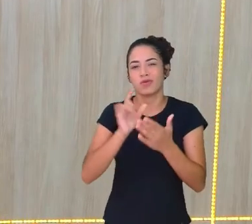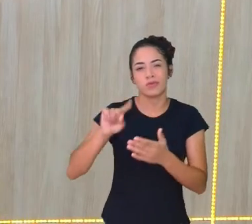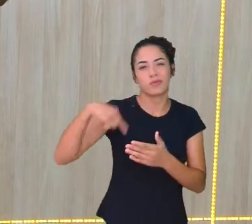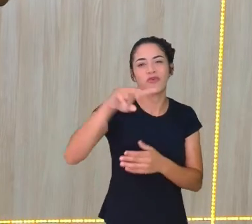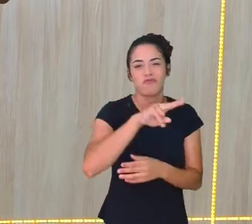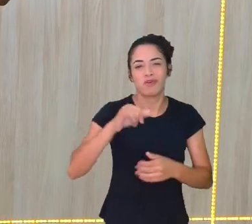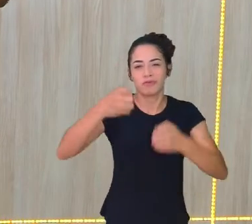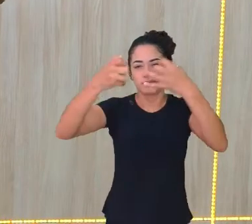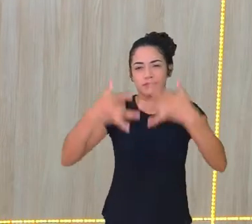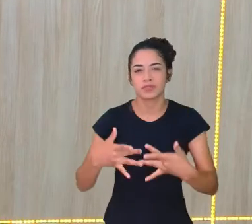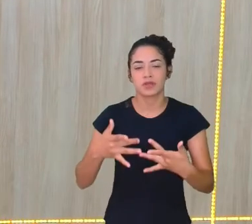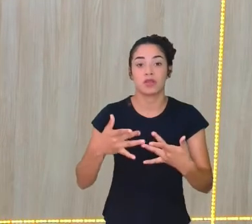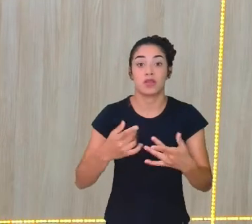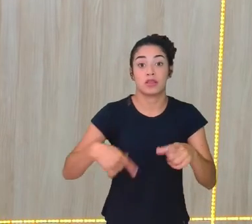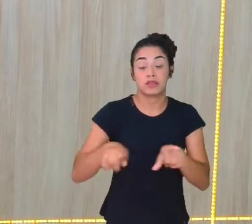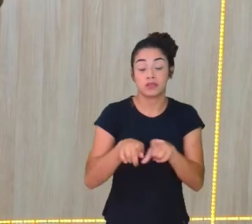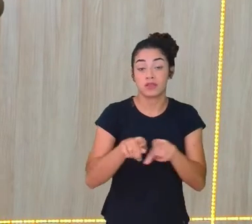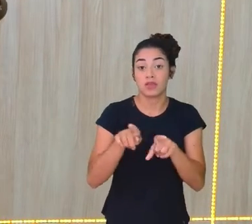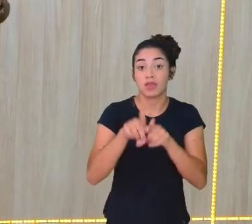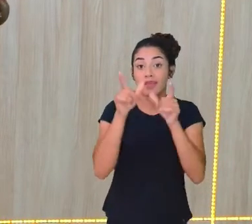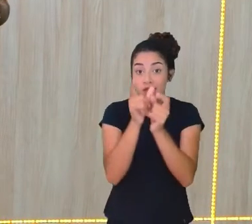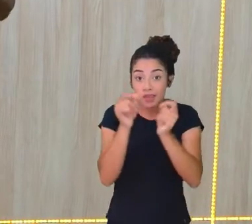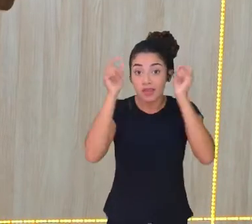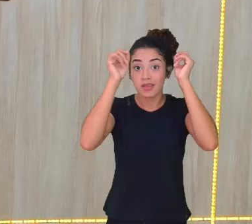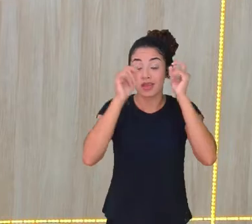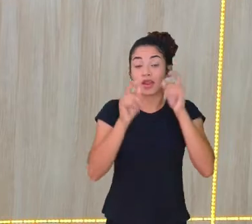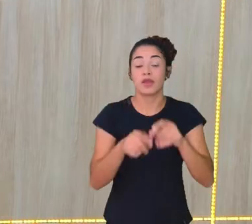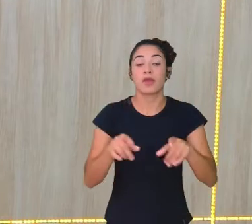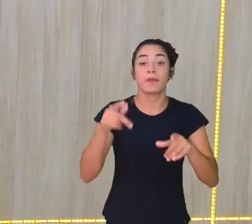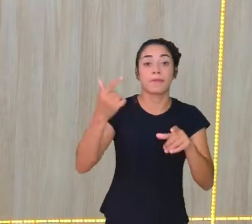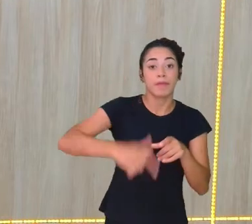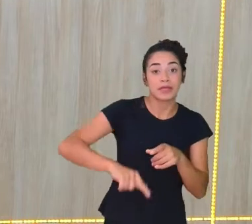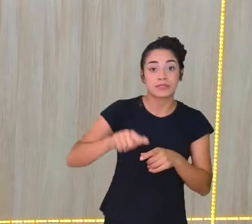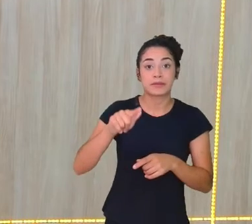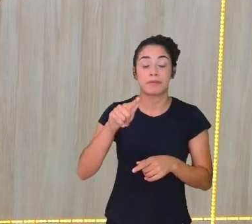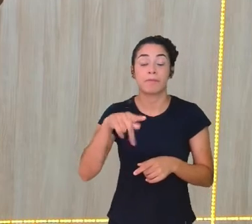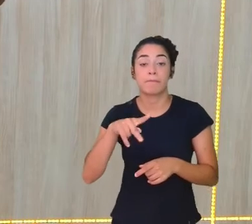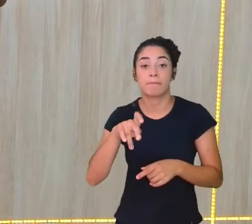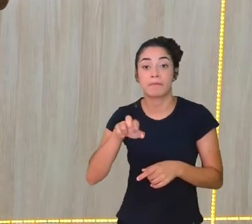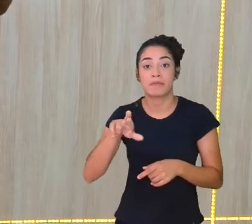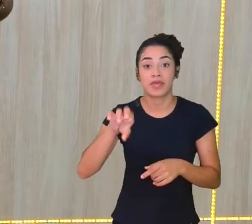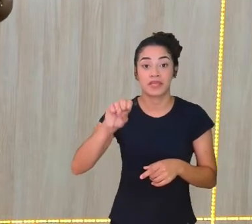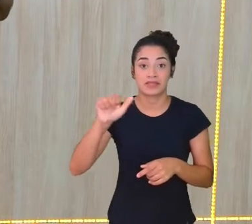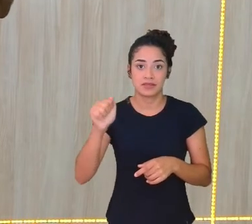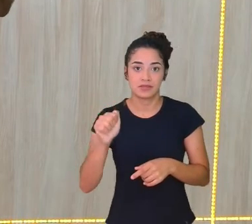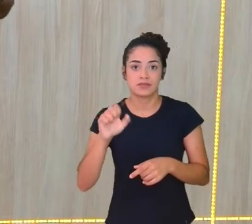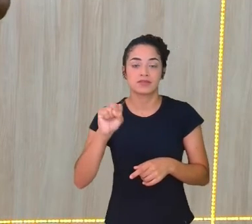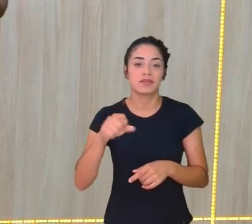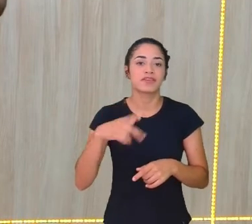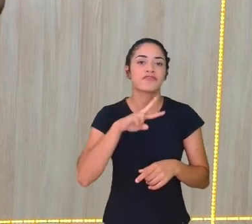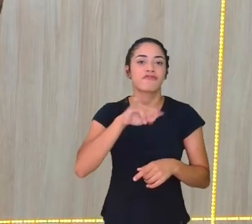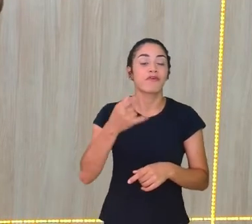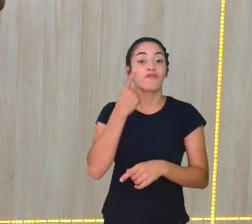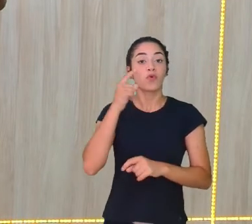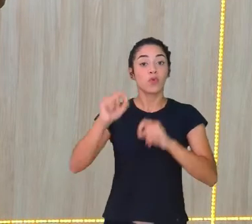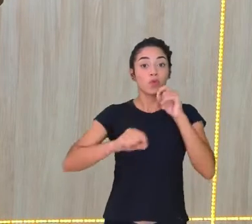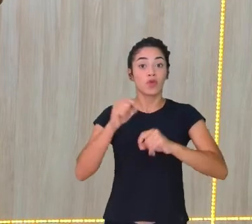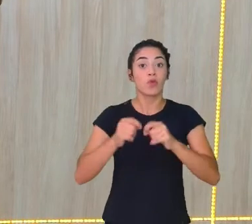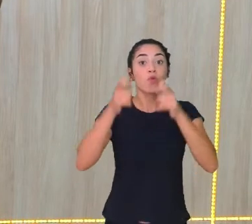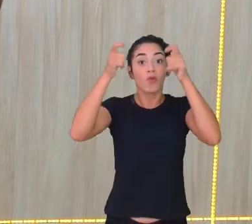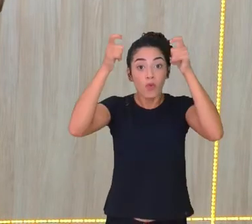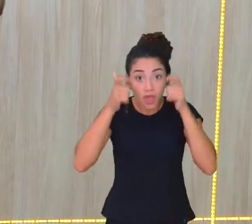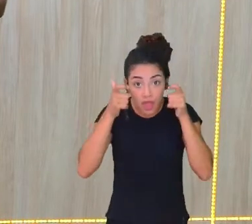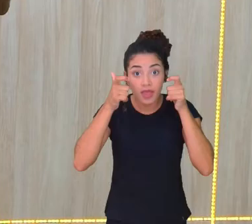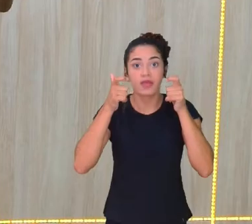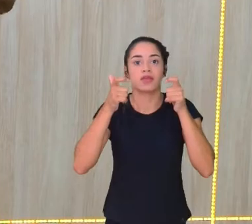guerras envolvendo os gregos e os persas, a gente vai ver que o rei Leônidas, que era o chefe do exército de Esparta, ele